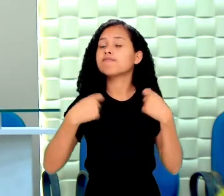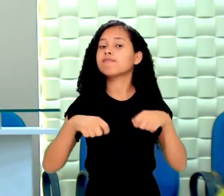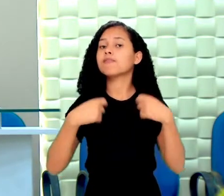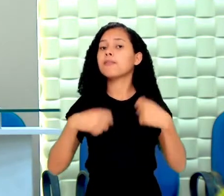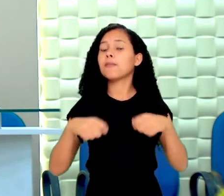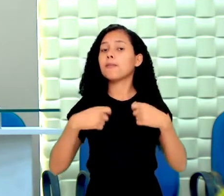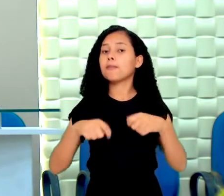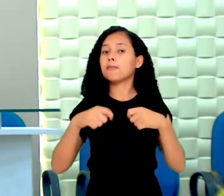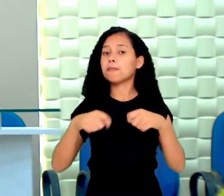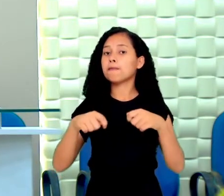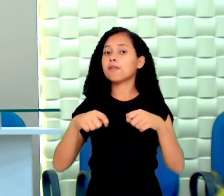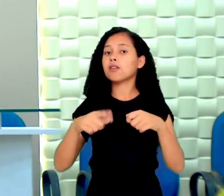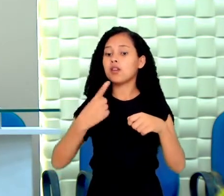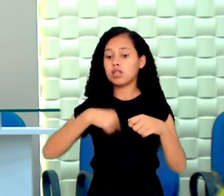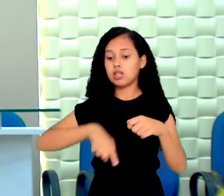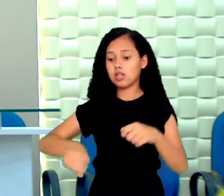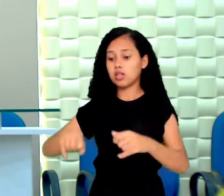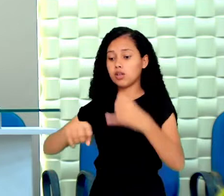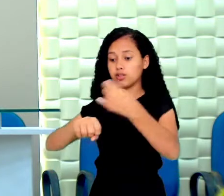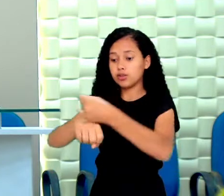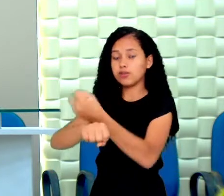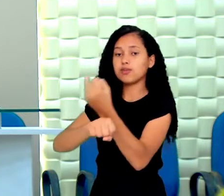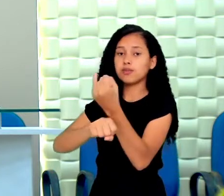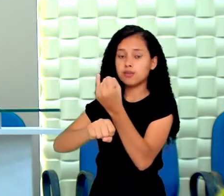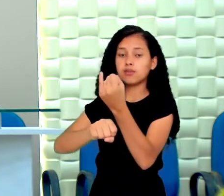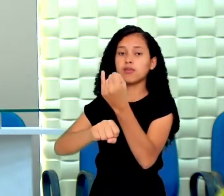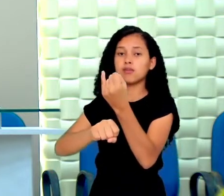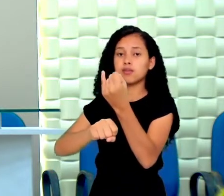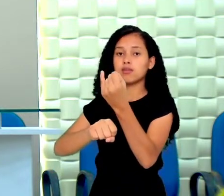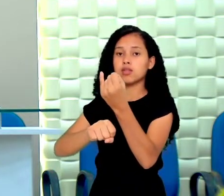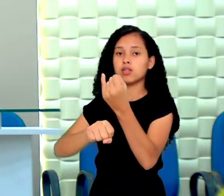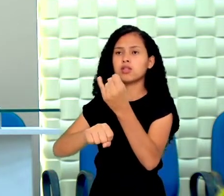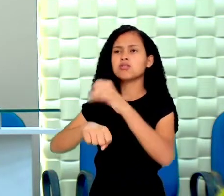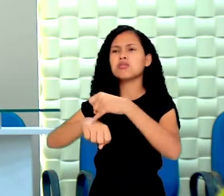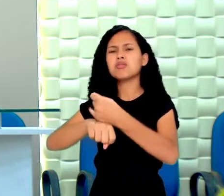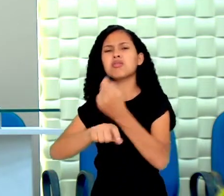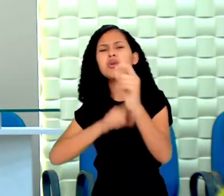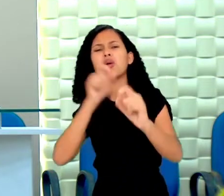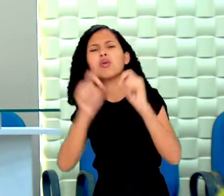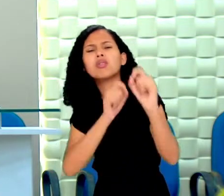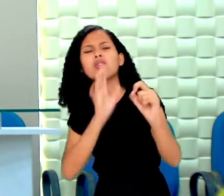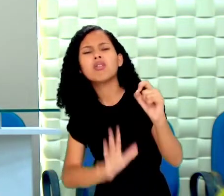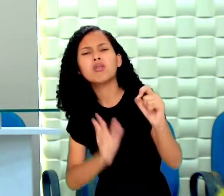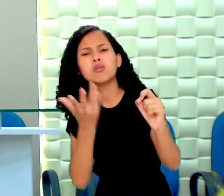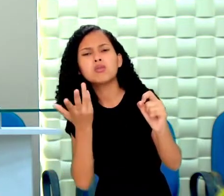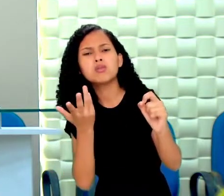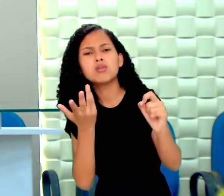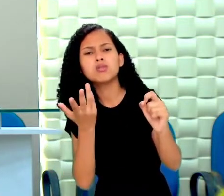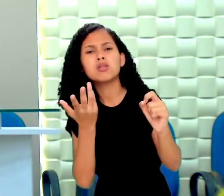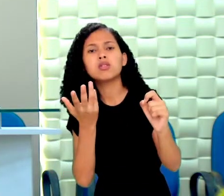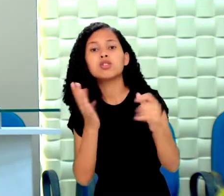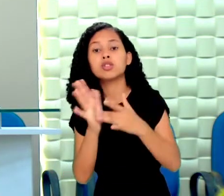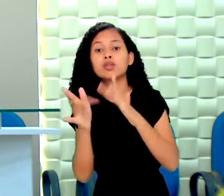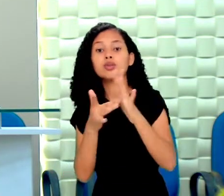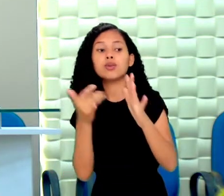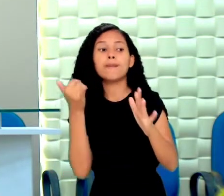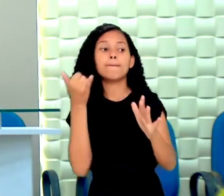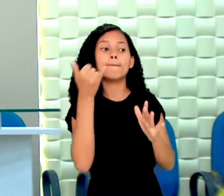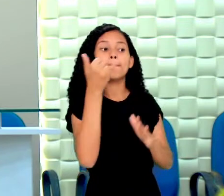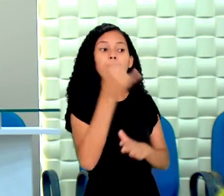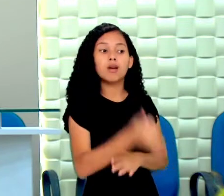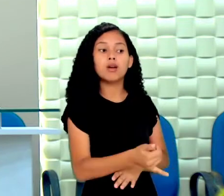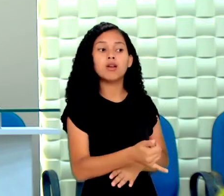necessário seguir para Jerusalém. E lá em Jerusalém, o que é que iria acontecer? Ele disse, e a